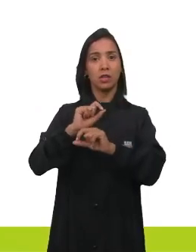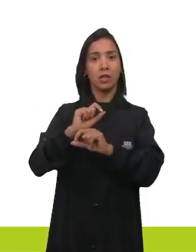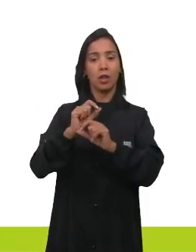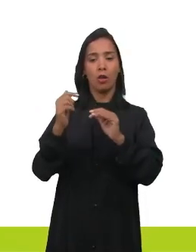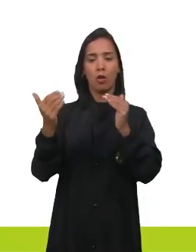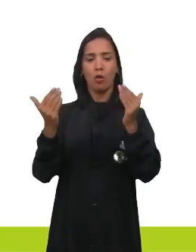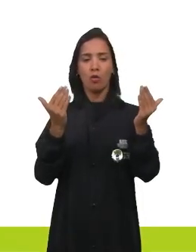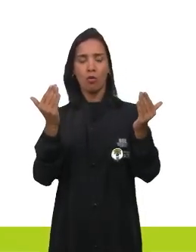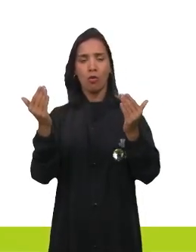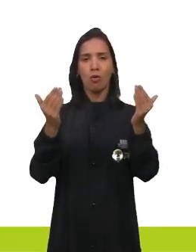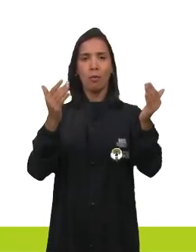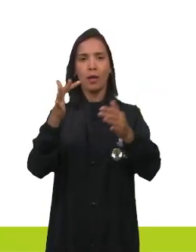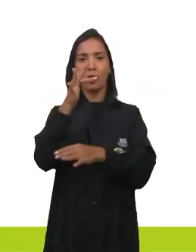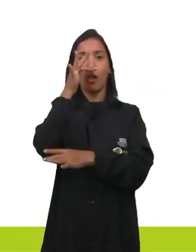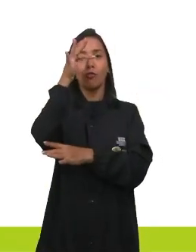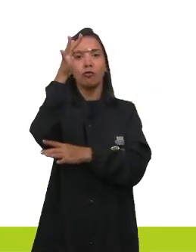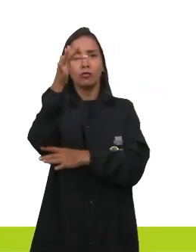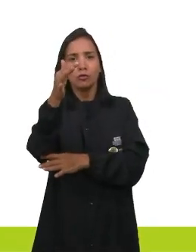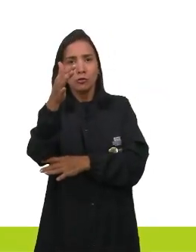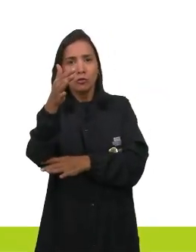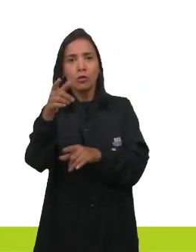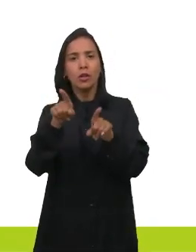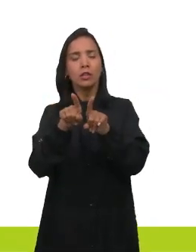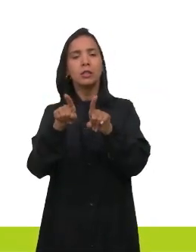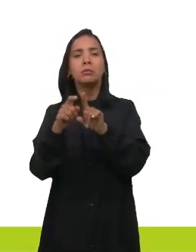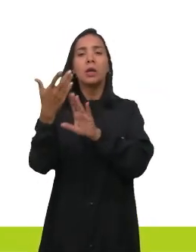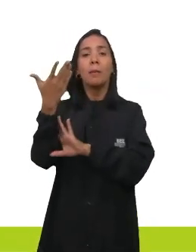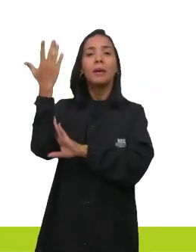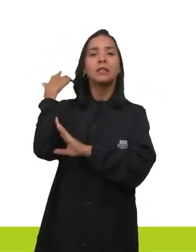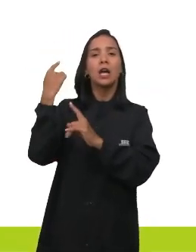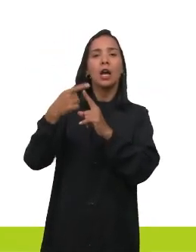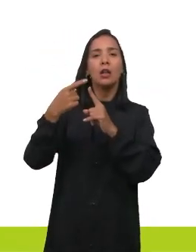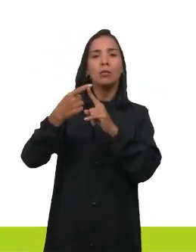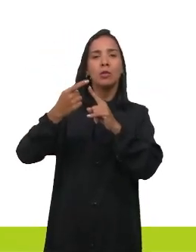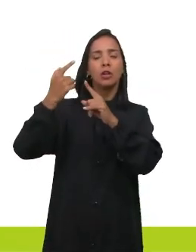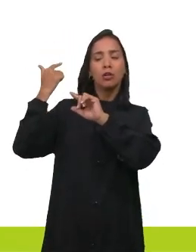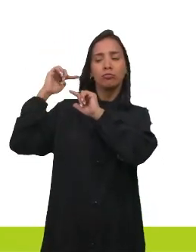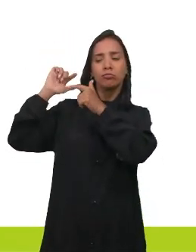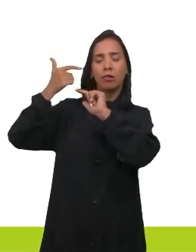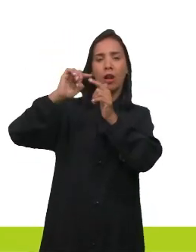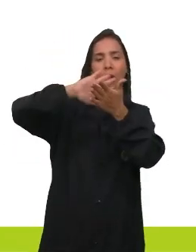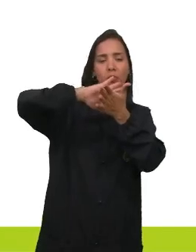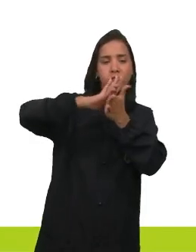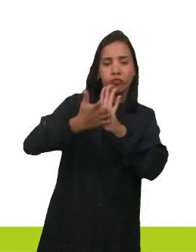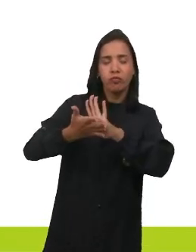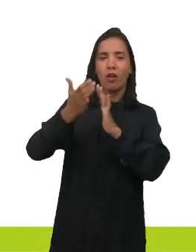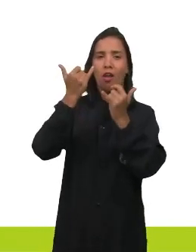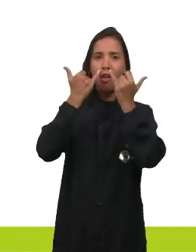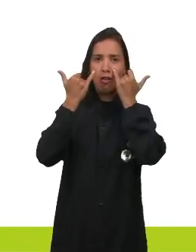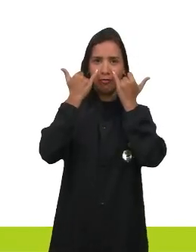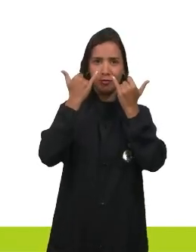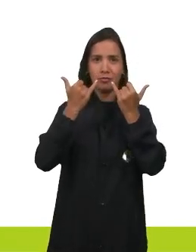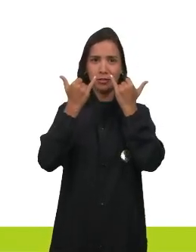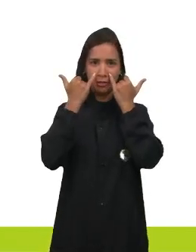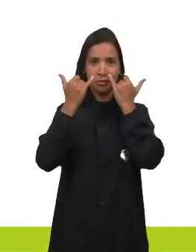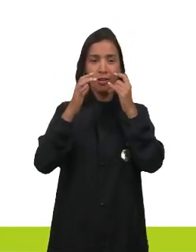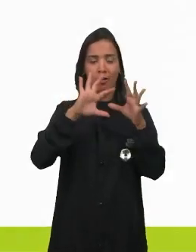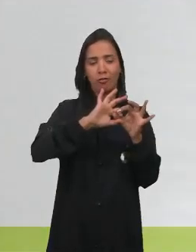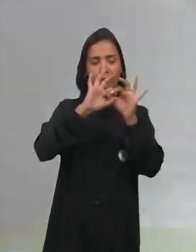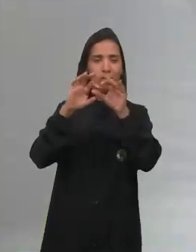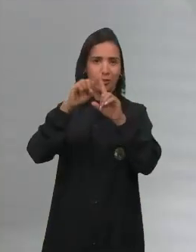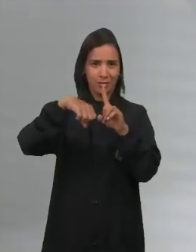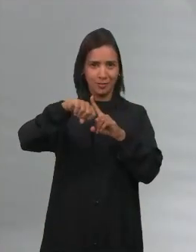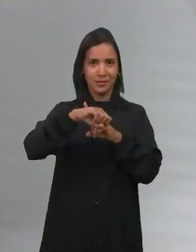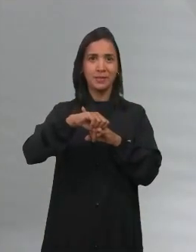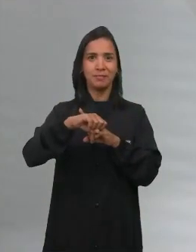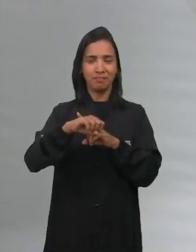futuro apagamento das marcas da escravidão no contexto social. Então, observa que quando ele começa